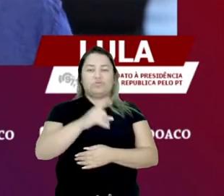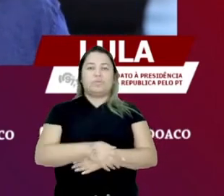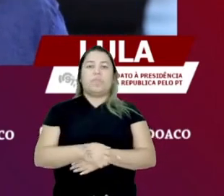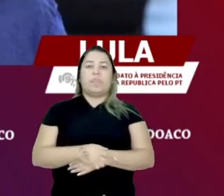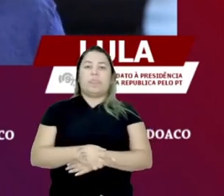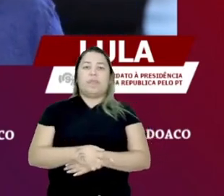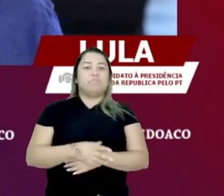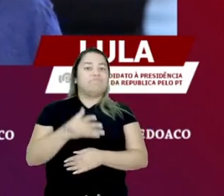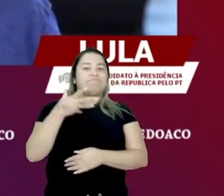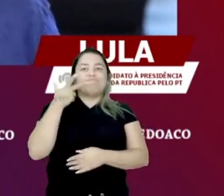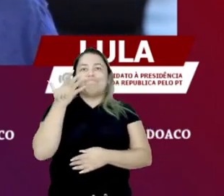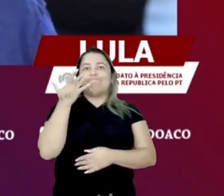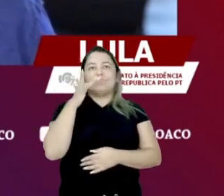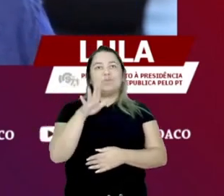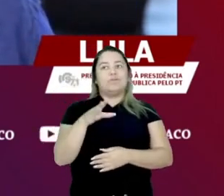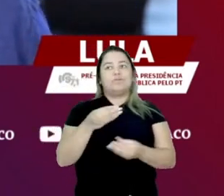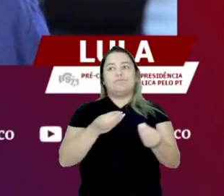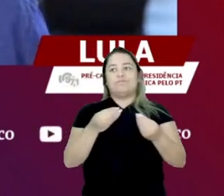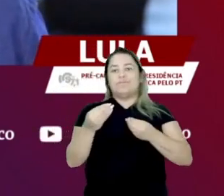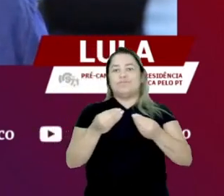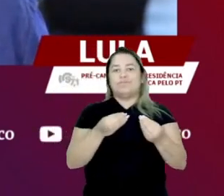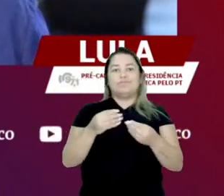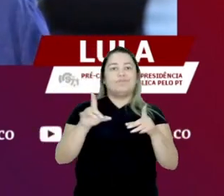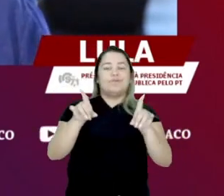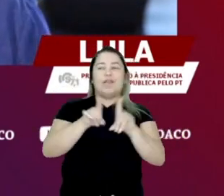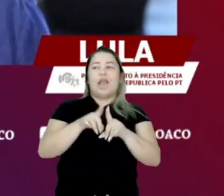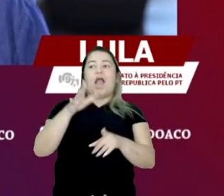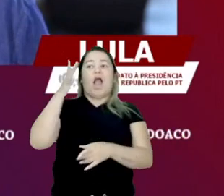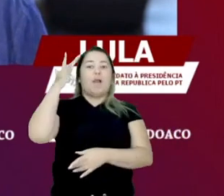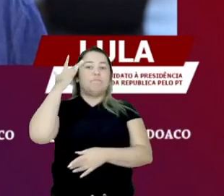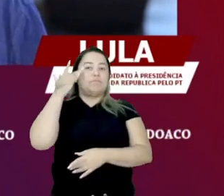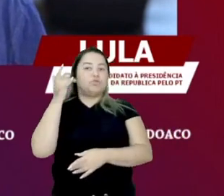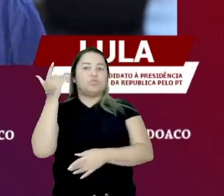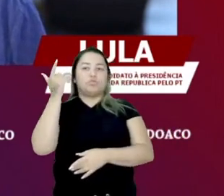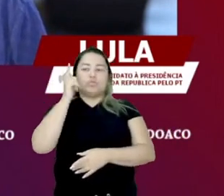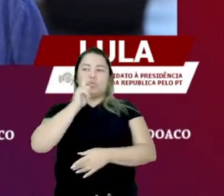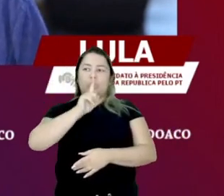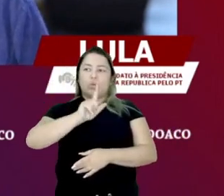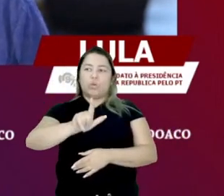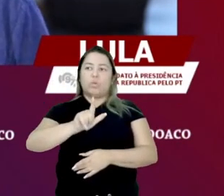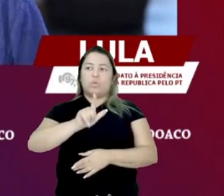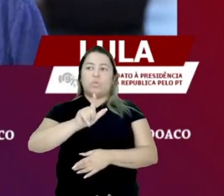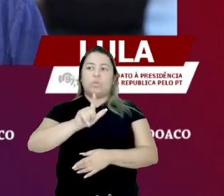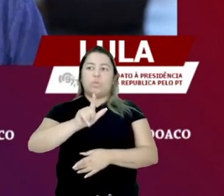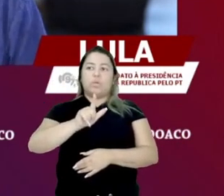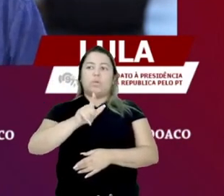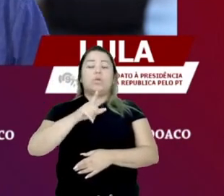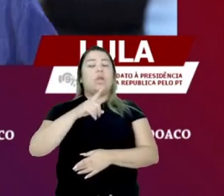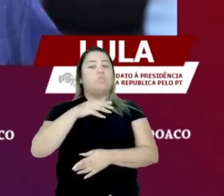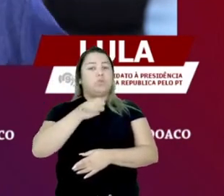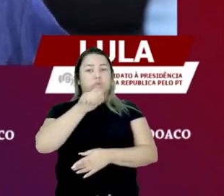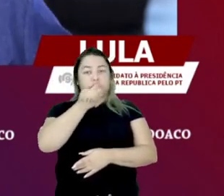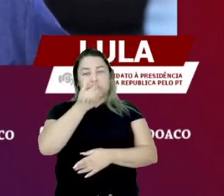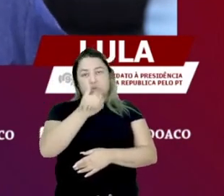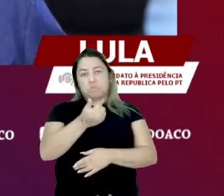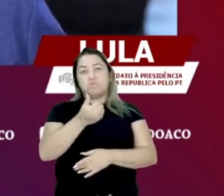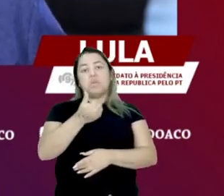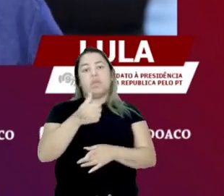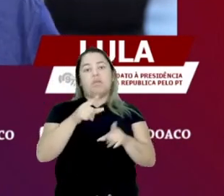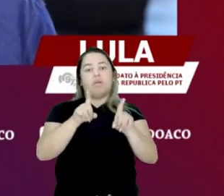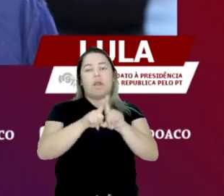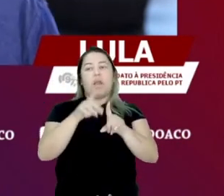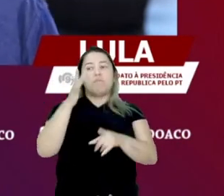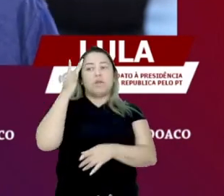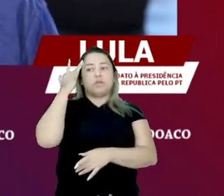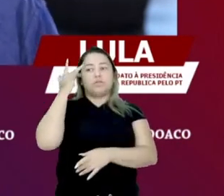eu já esteja totalmente bem, porque eu já tenho atividade. Eu ia para Uberlândia fazer um ato público, porque ainda não pode fazer isso